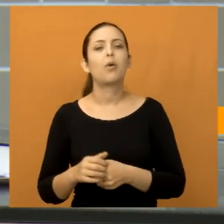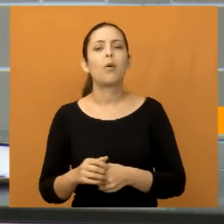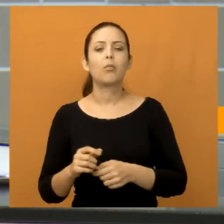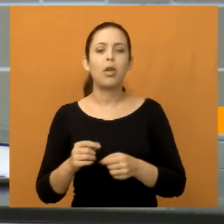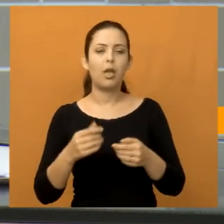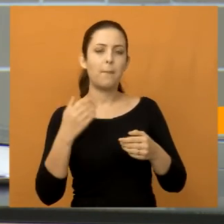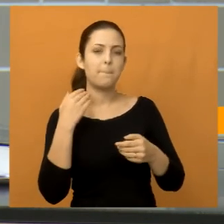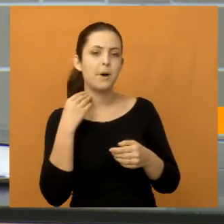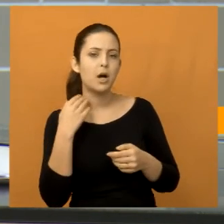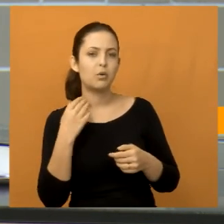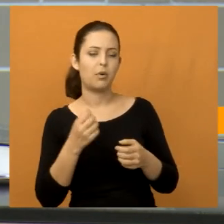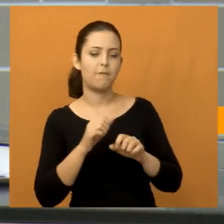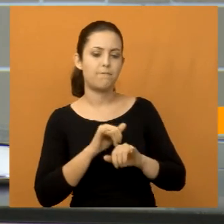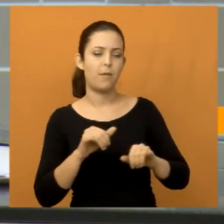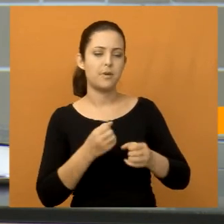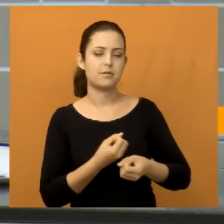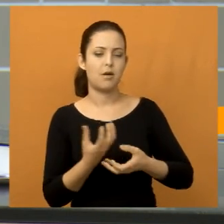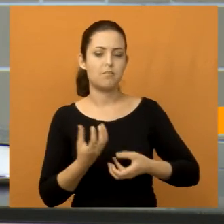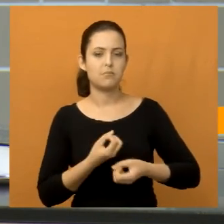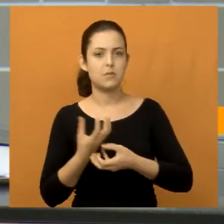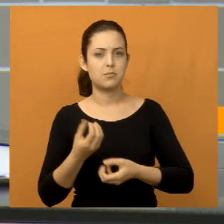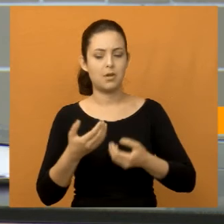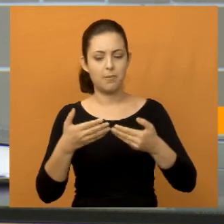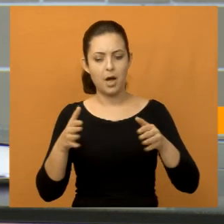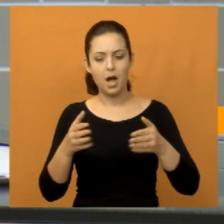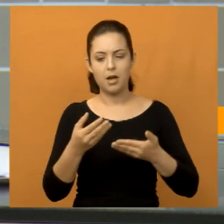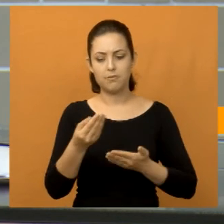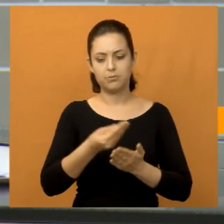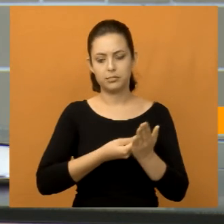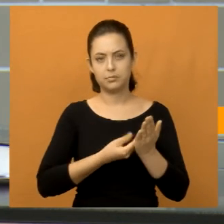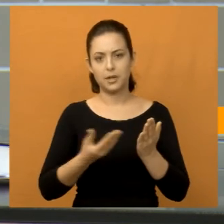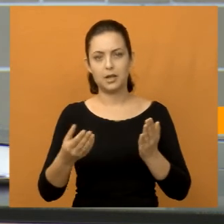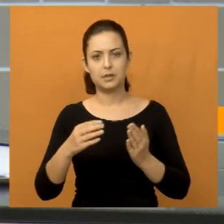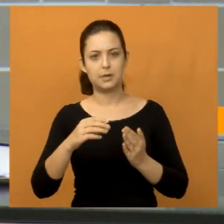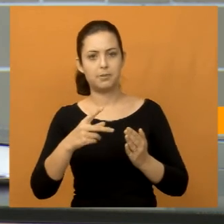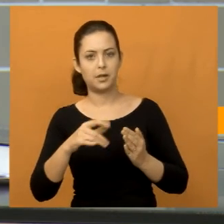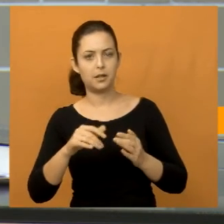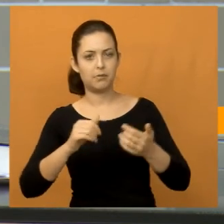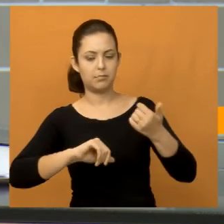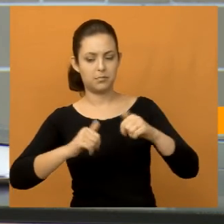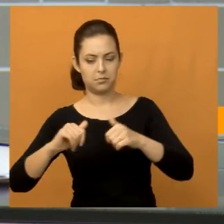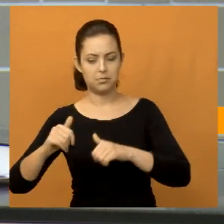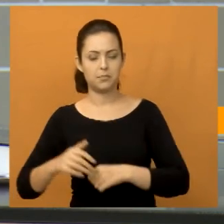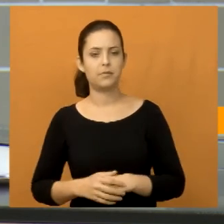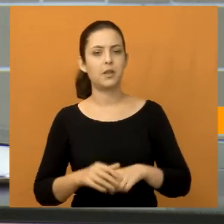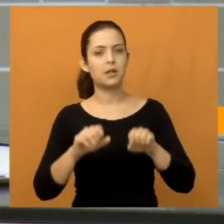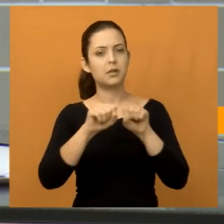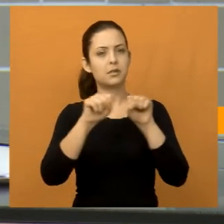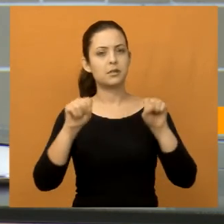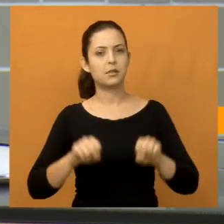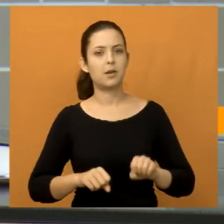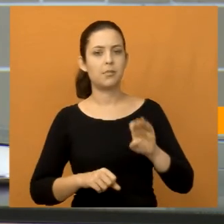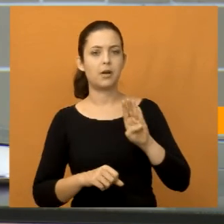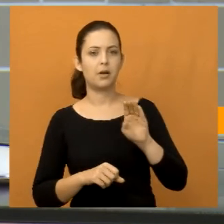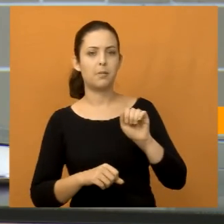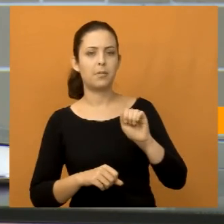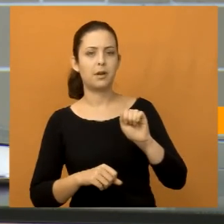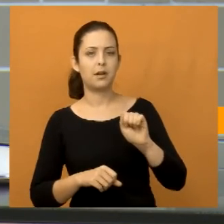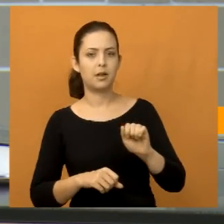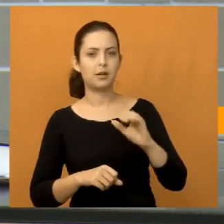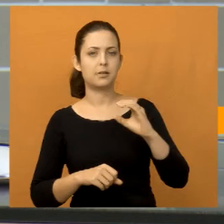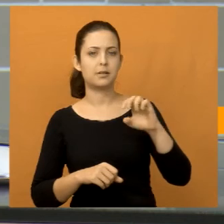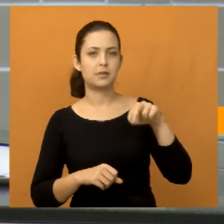que os dados bancários solicitados fossem encaminhados a esta CPI por meio do sistema Bacen Jude